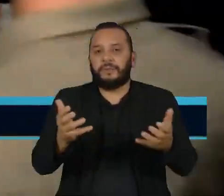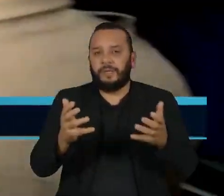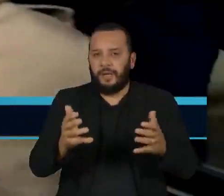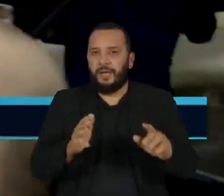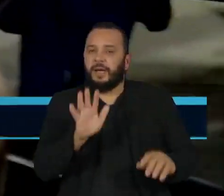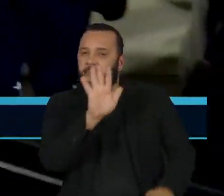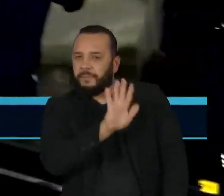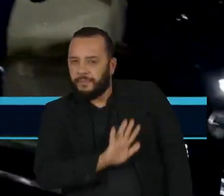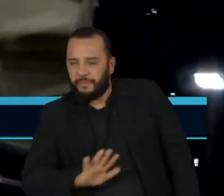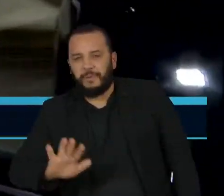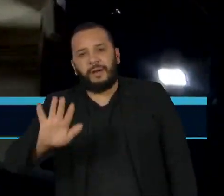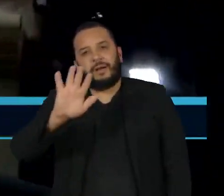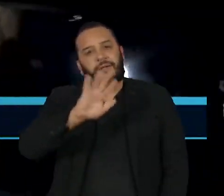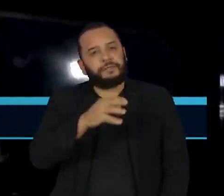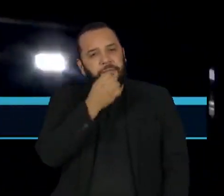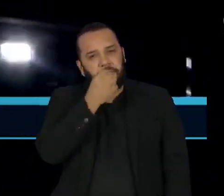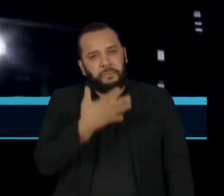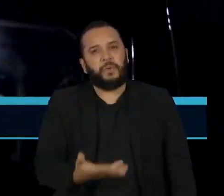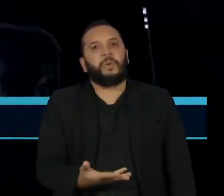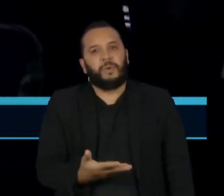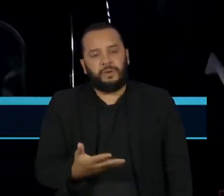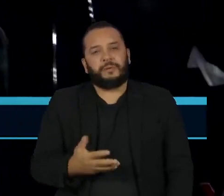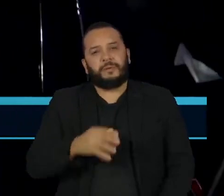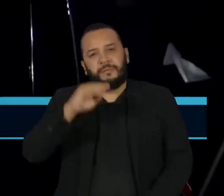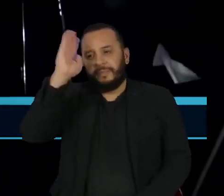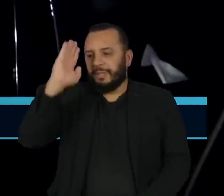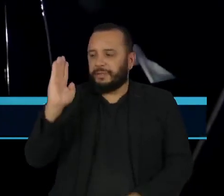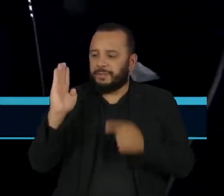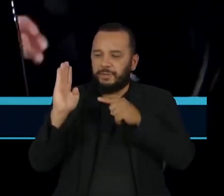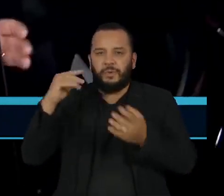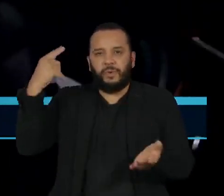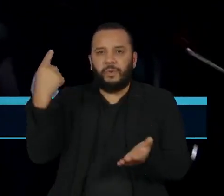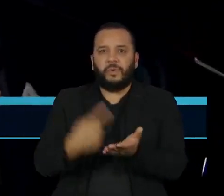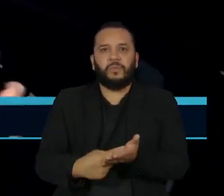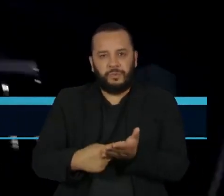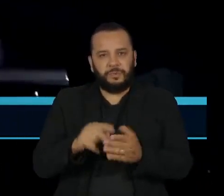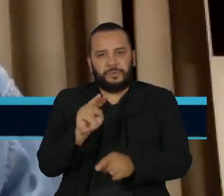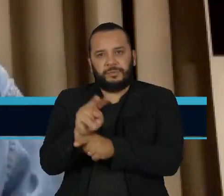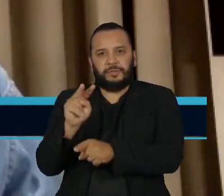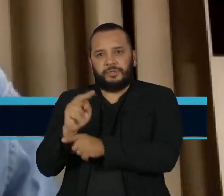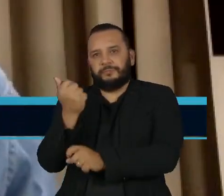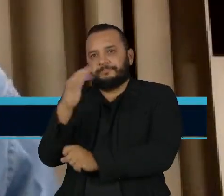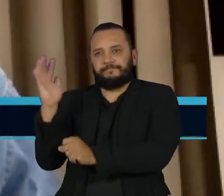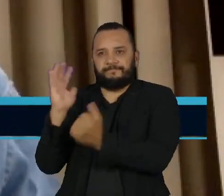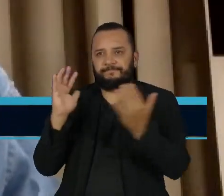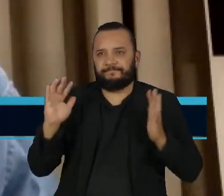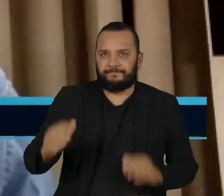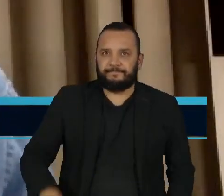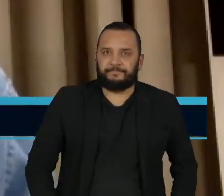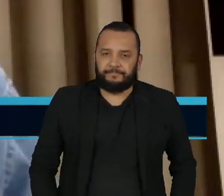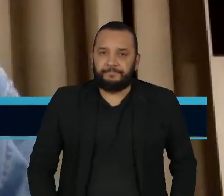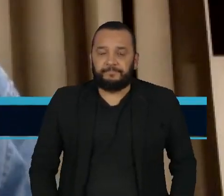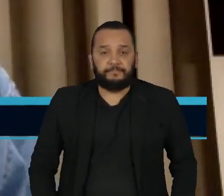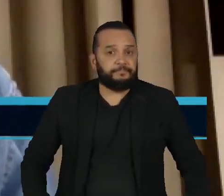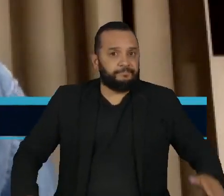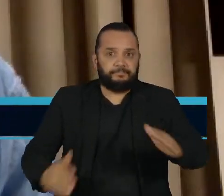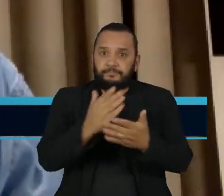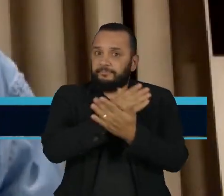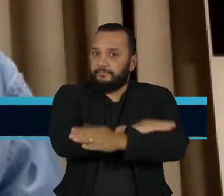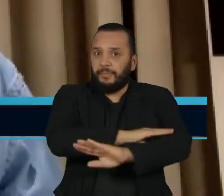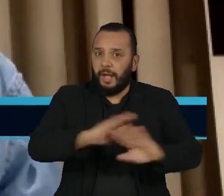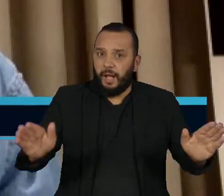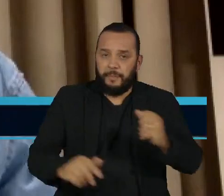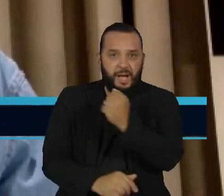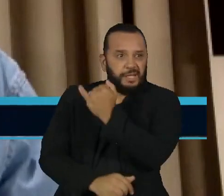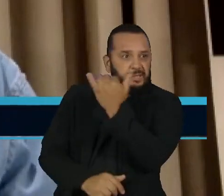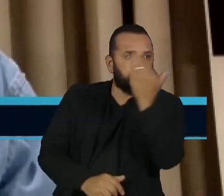imagem na comunidade internacional como um país comprometido com a causa ambiental. Acabar com o desmatamento é fundamental, mas